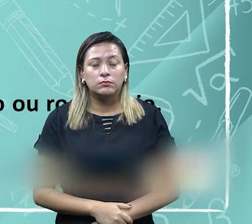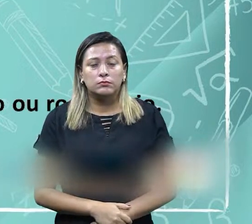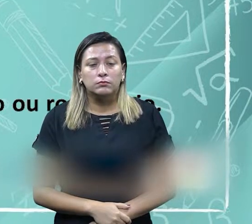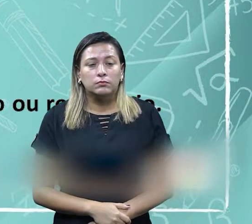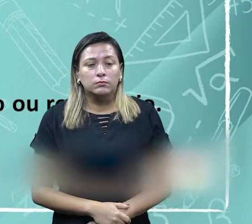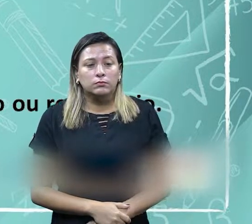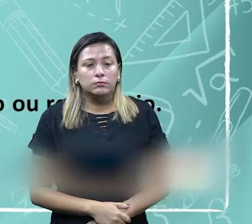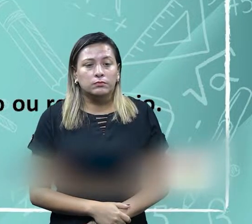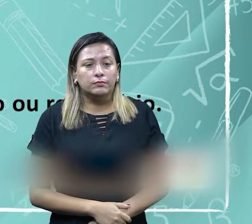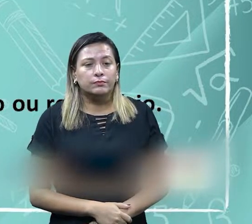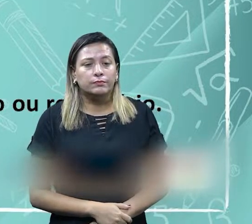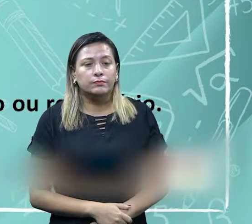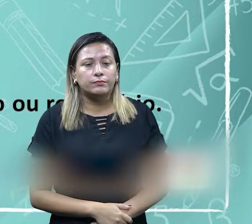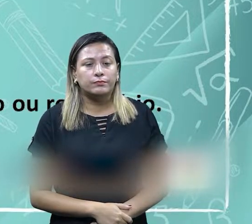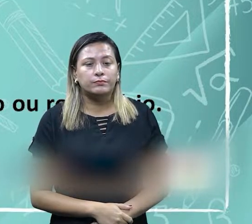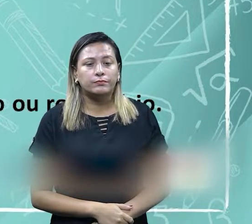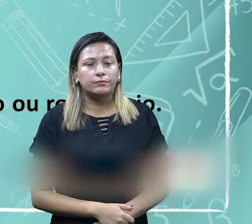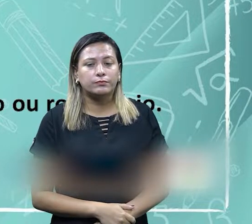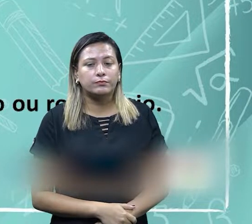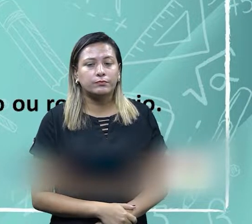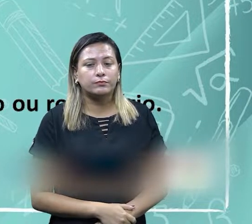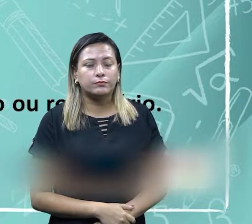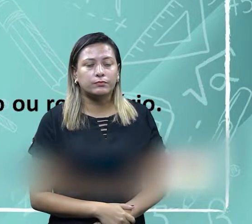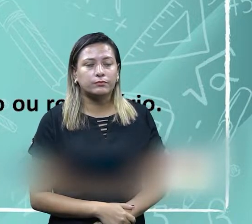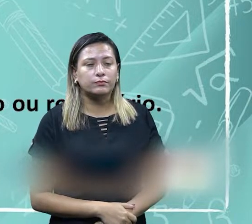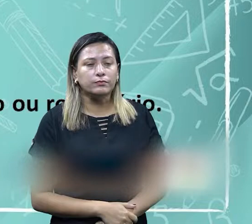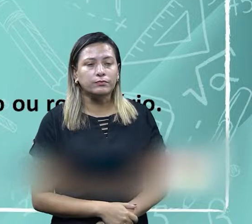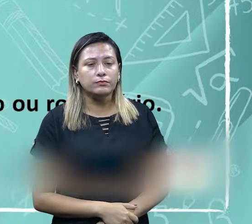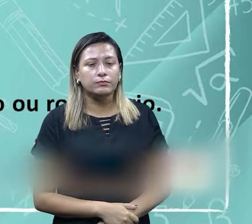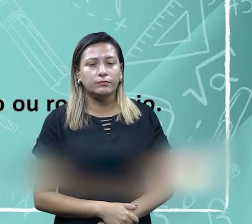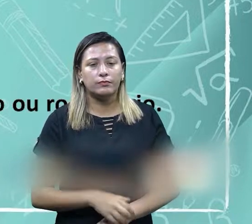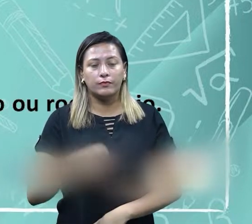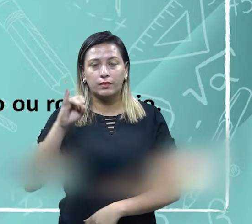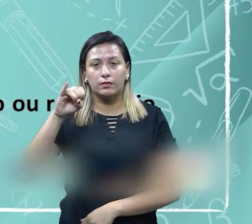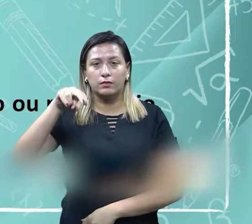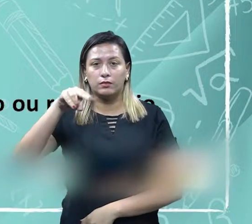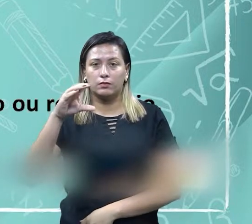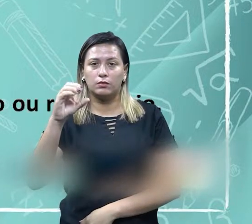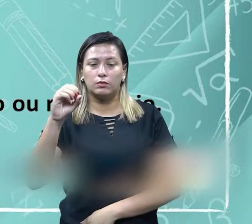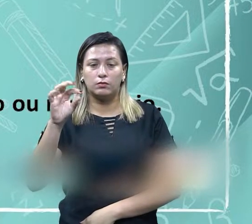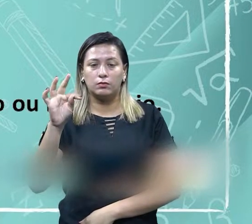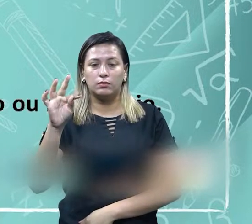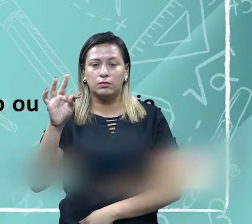das mercadorias, tá bom? O outro é o